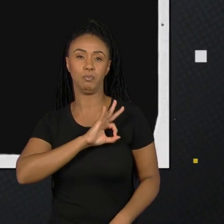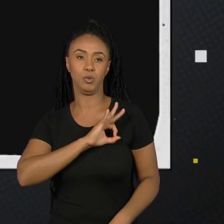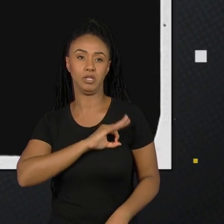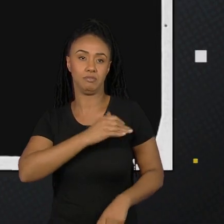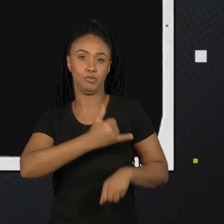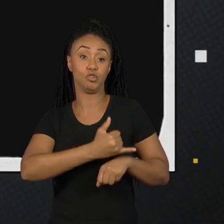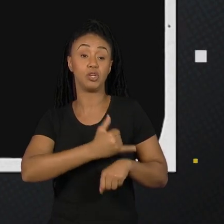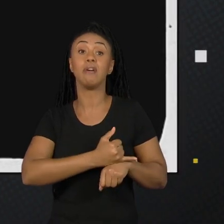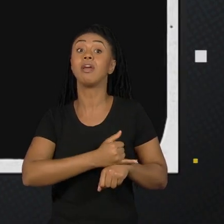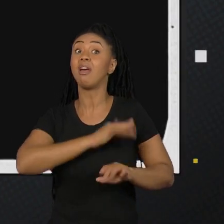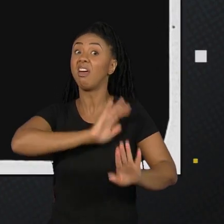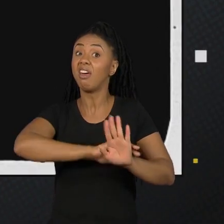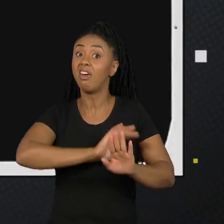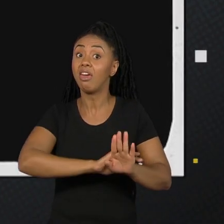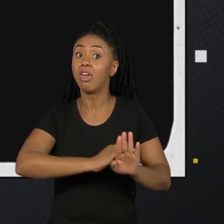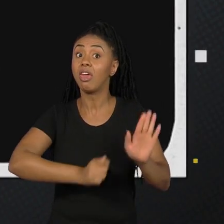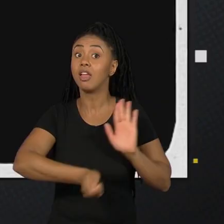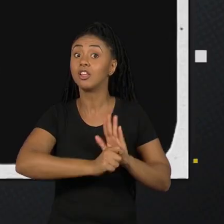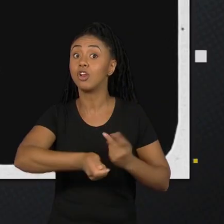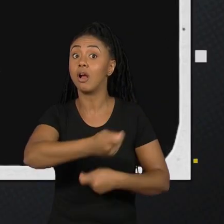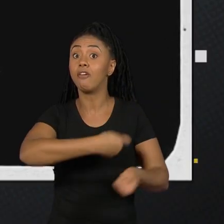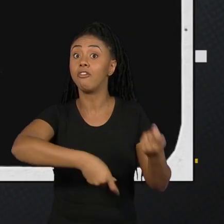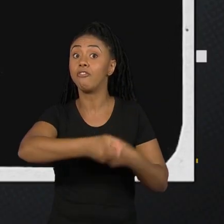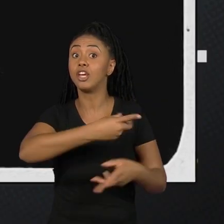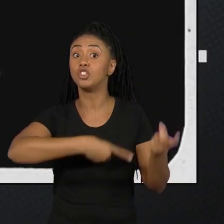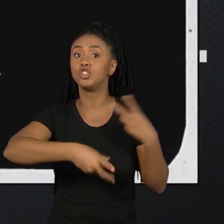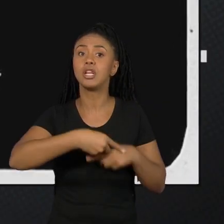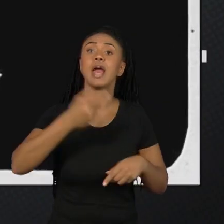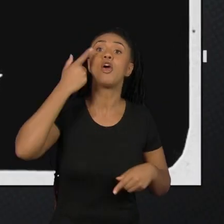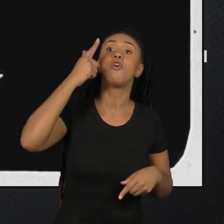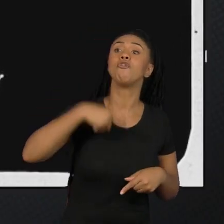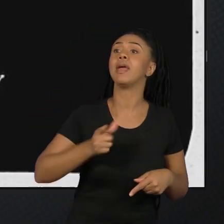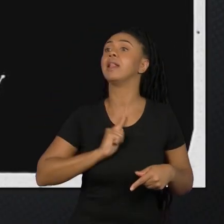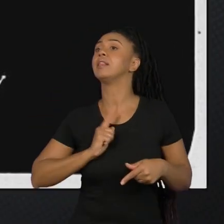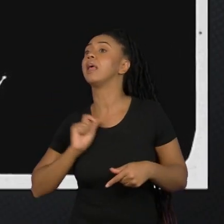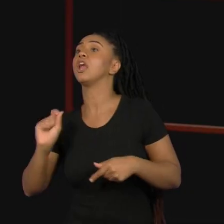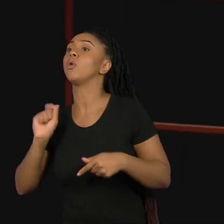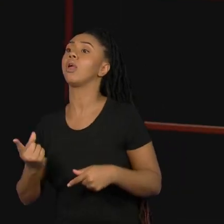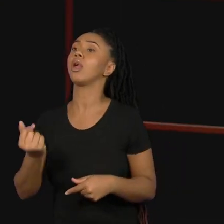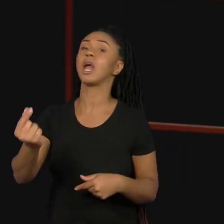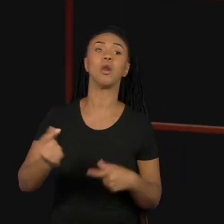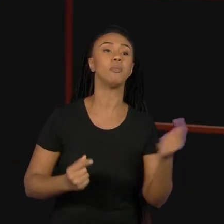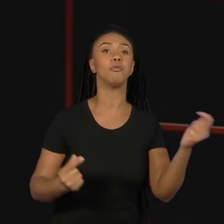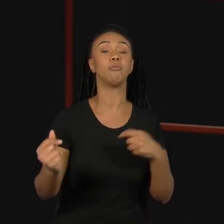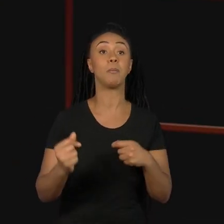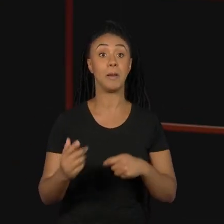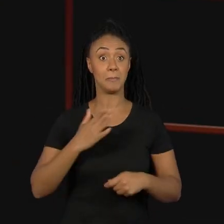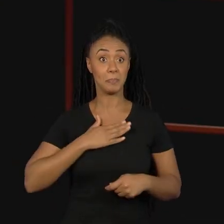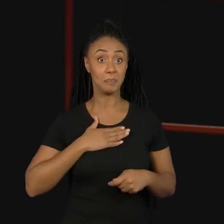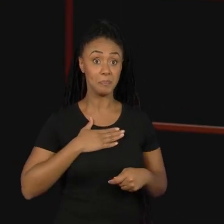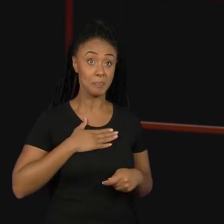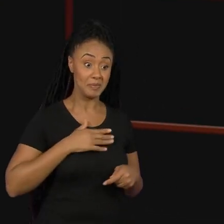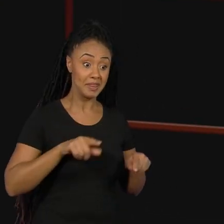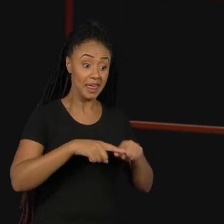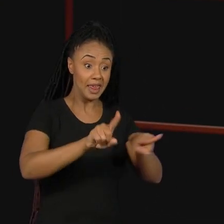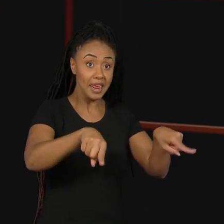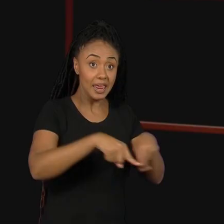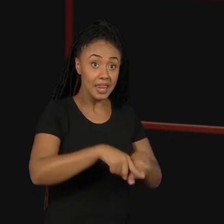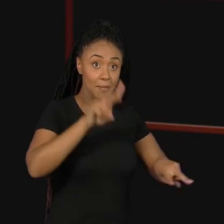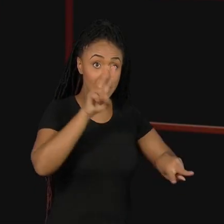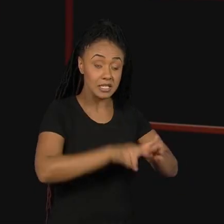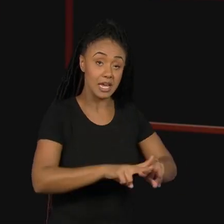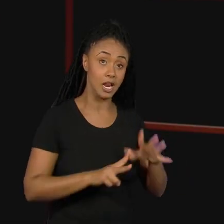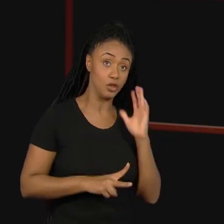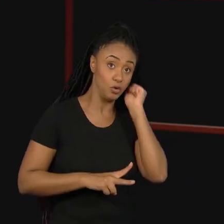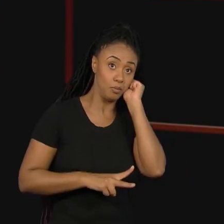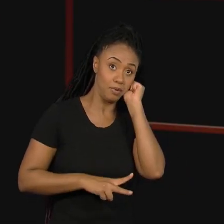chefe traficante. Eles queriam saber onde tem, quem tem, quanto custa, como vende. Na minha cela, para dormir no chão, a gente